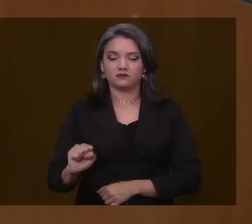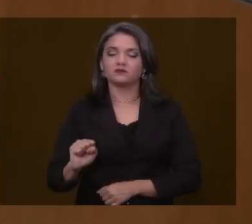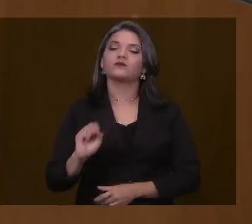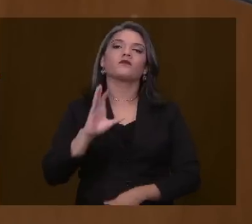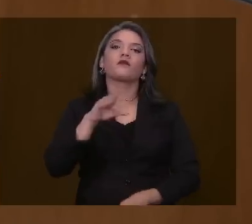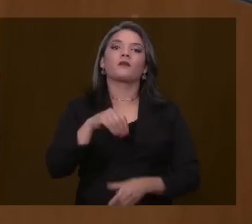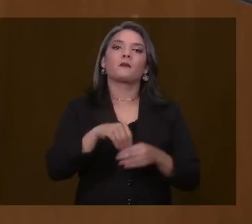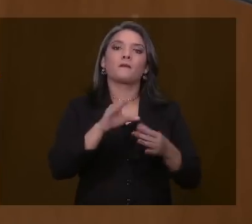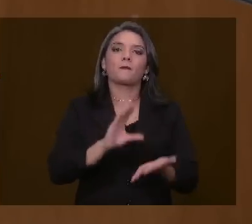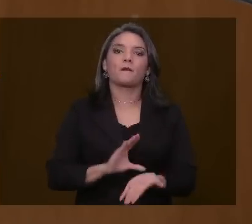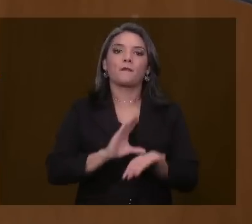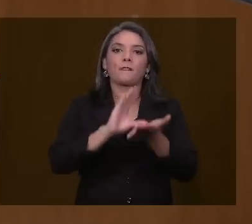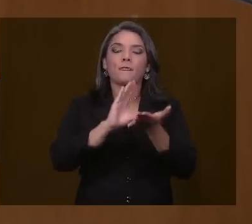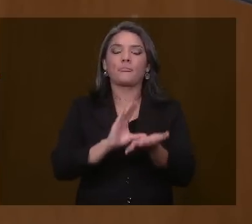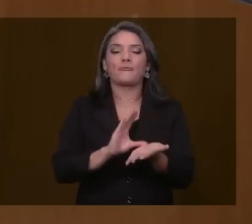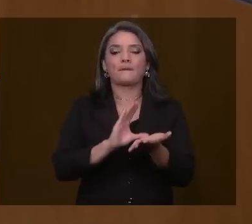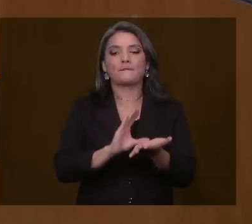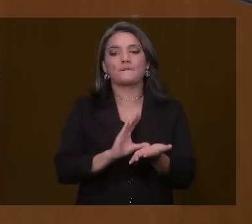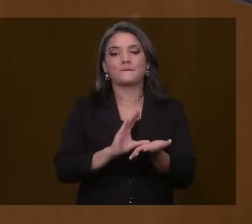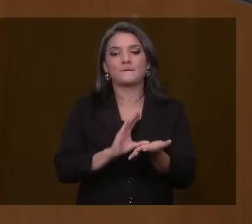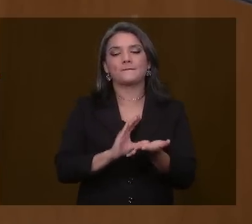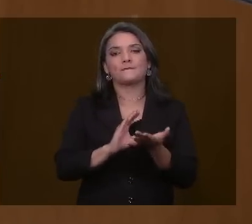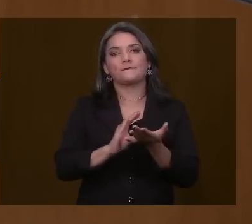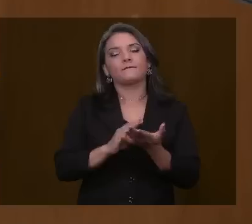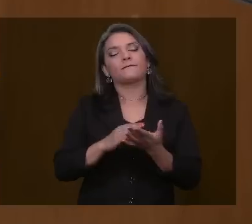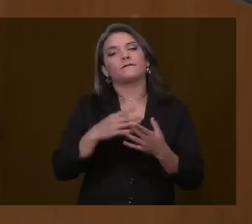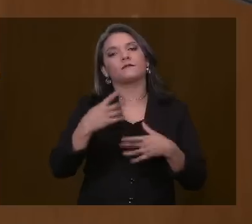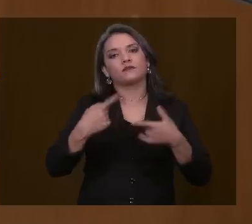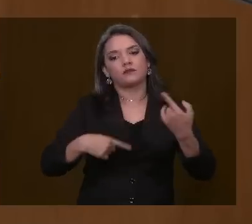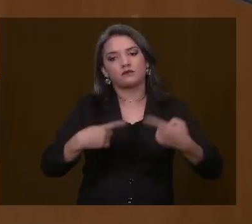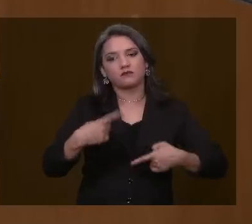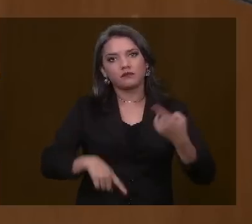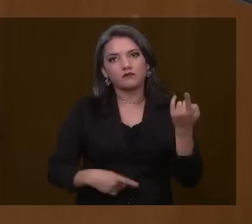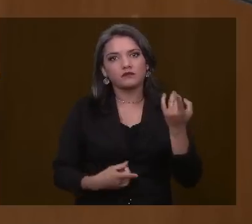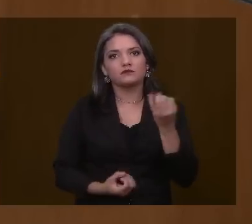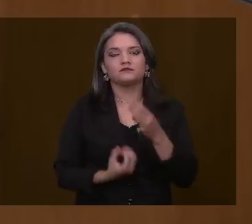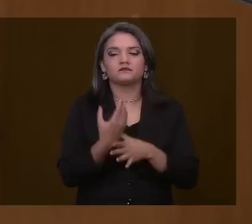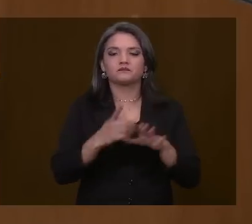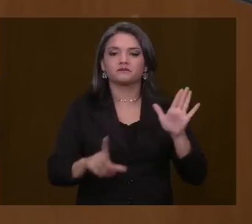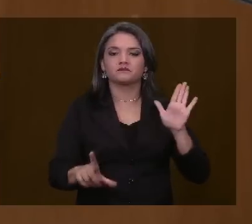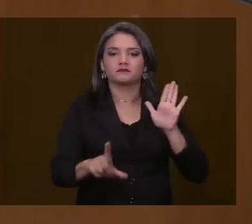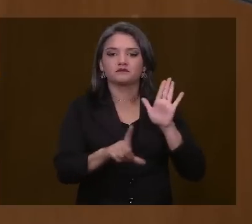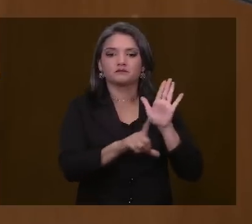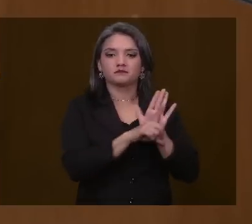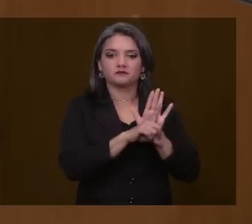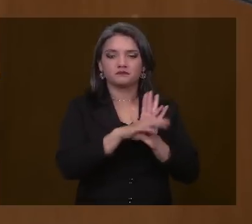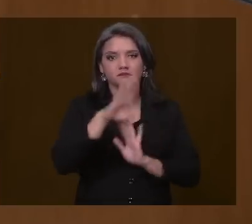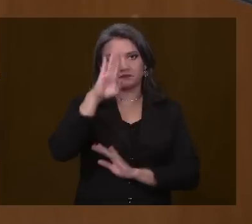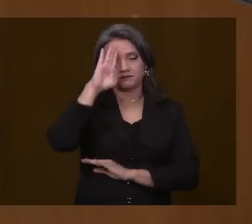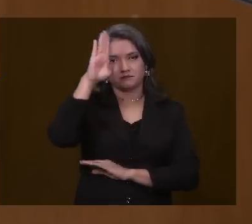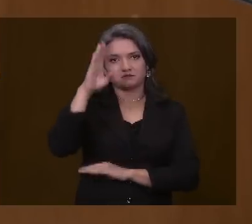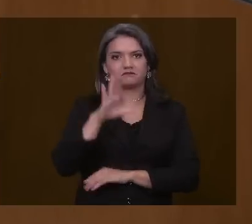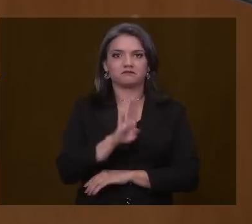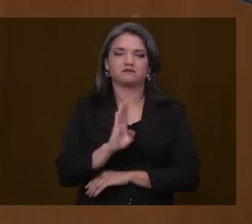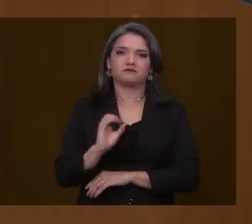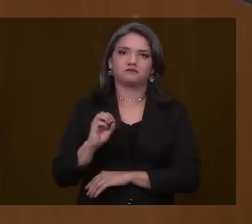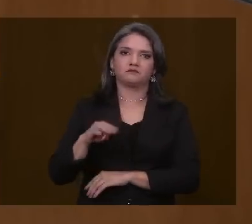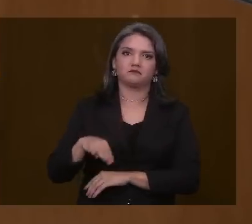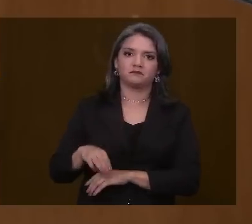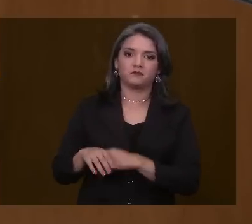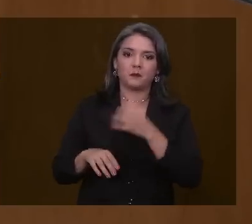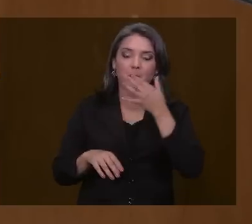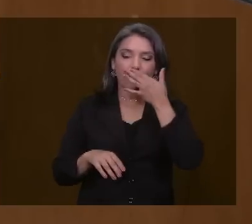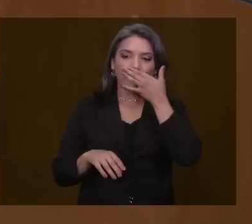Parlamentar, destinado a confeccionar a Lei Fundamental de Bonn. A atual